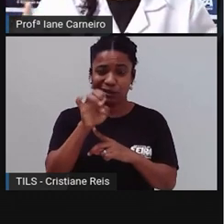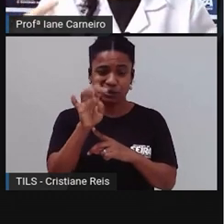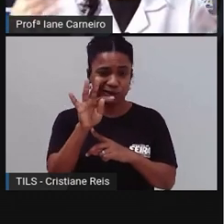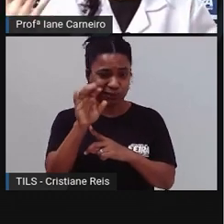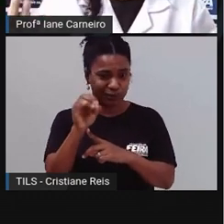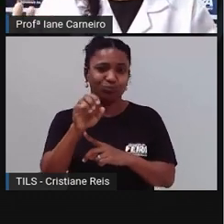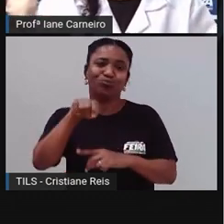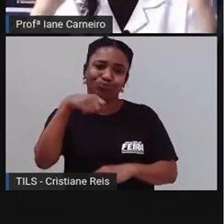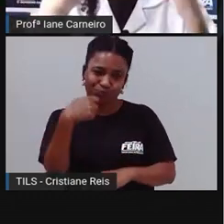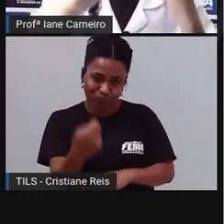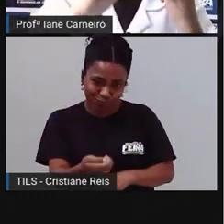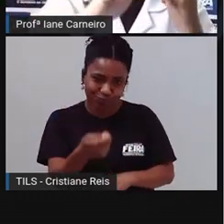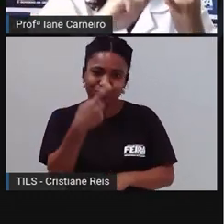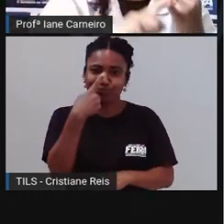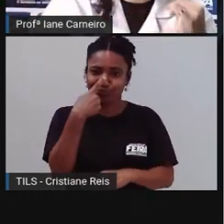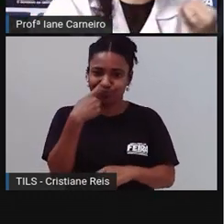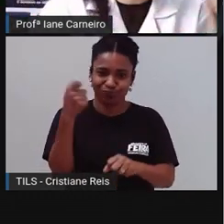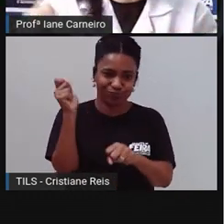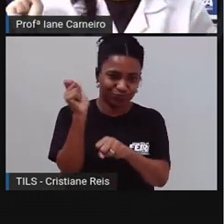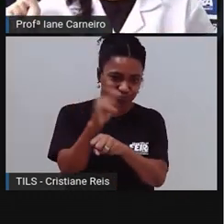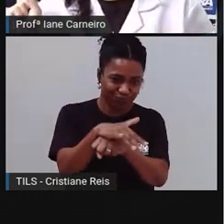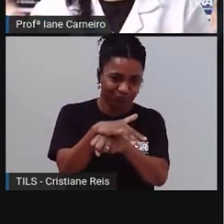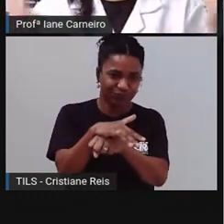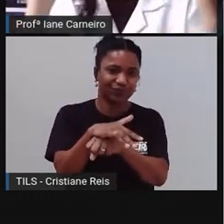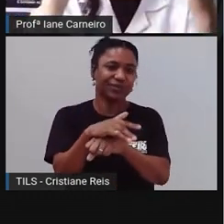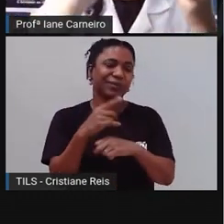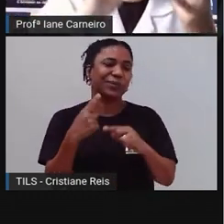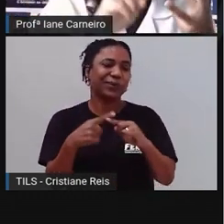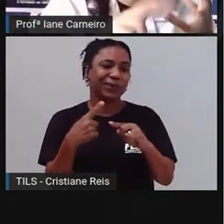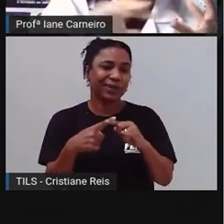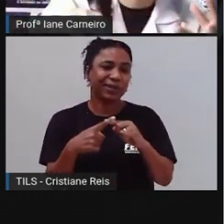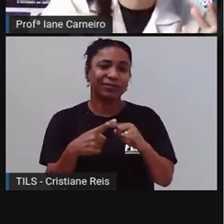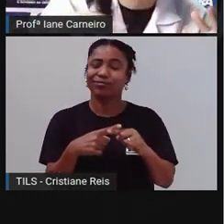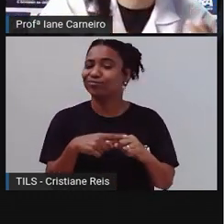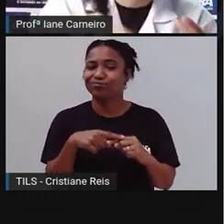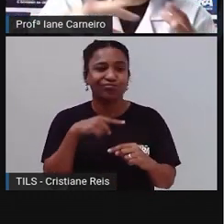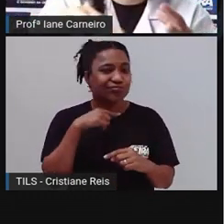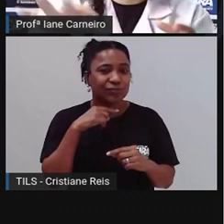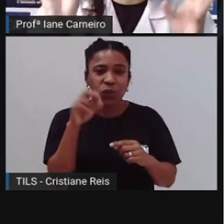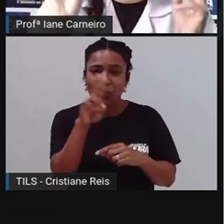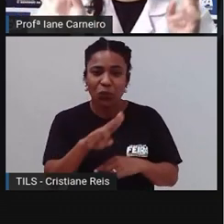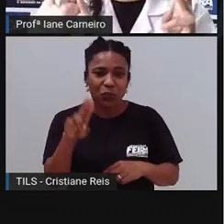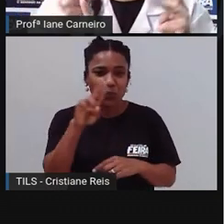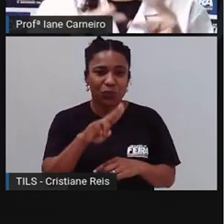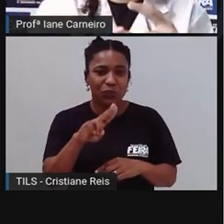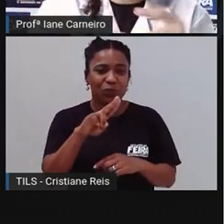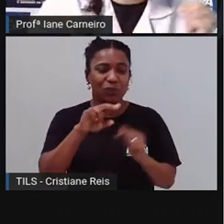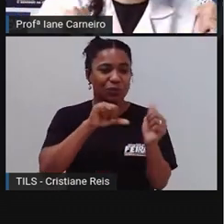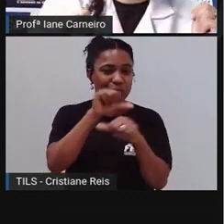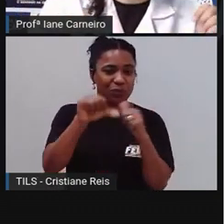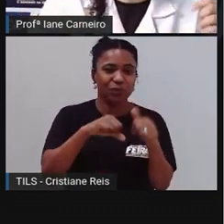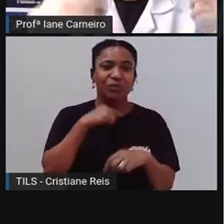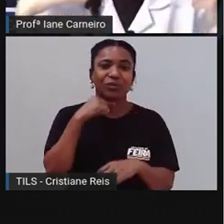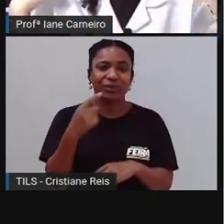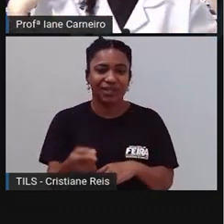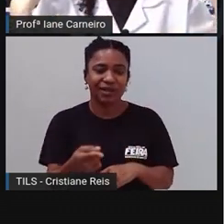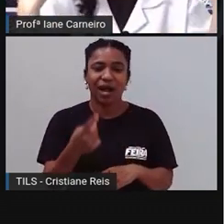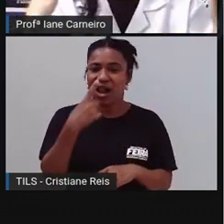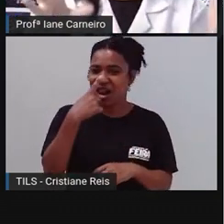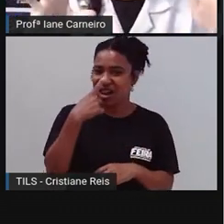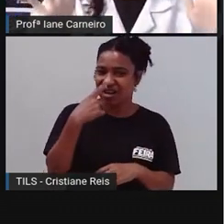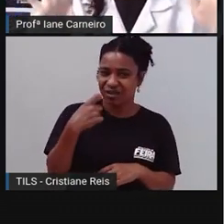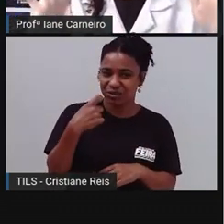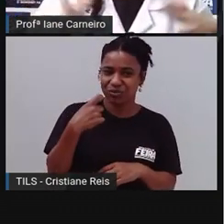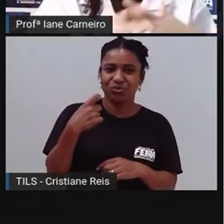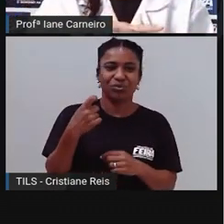reciclar. Que é o quê? A fralda descartável, o lixo lá do banheiro, né? O